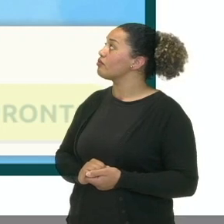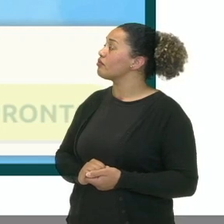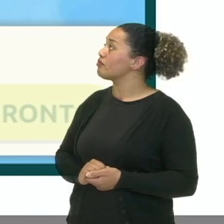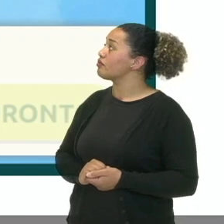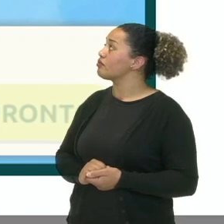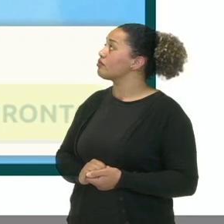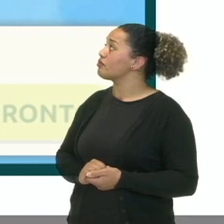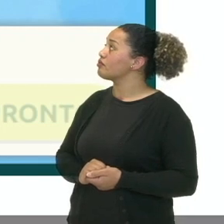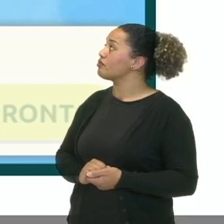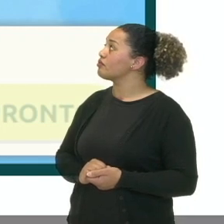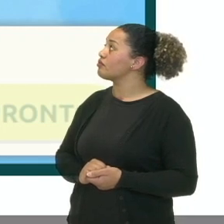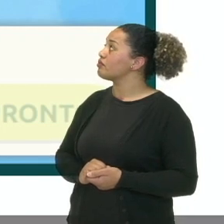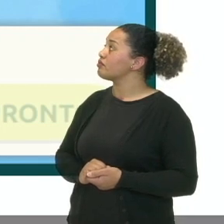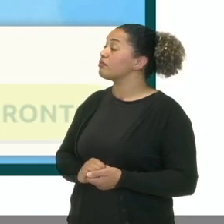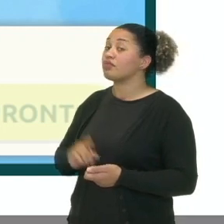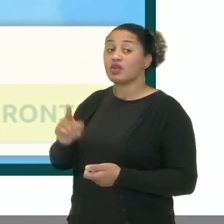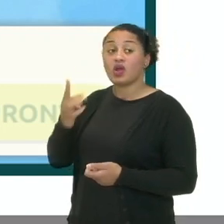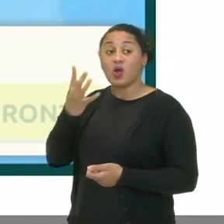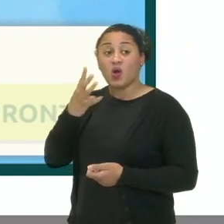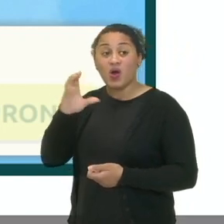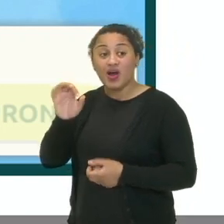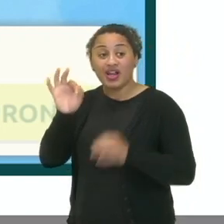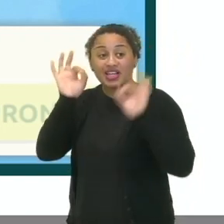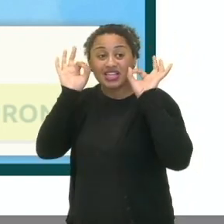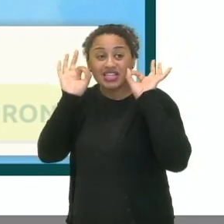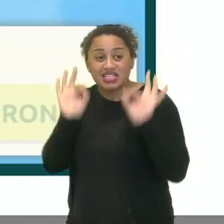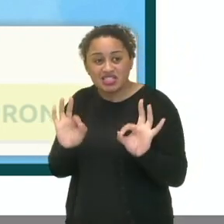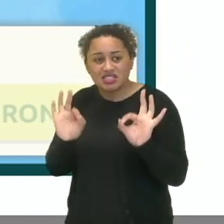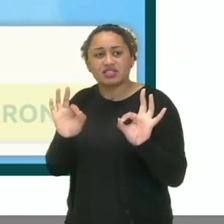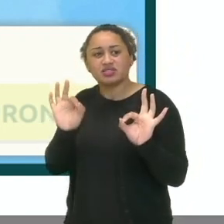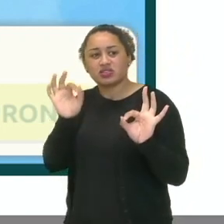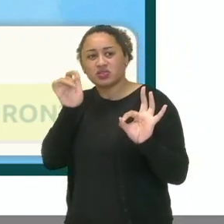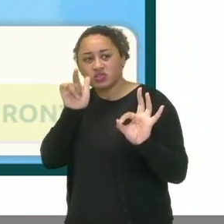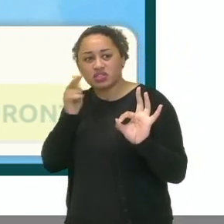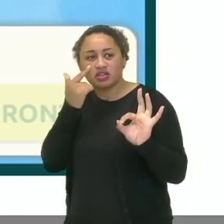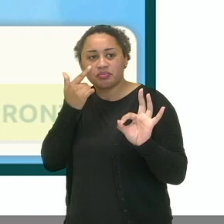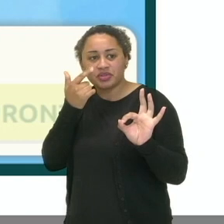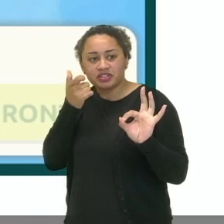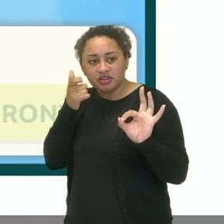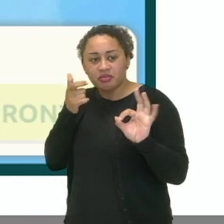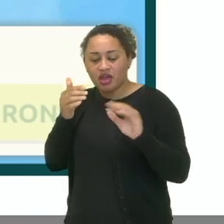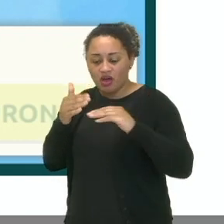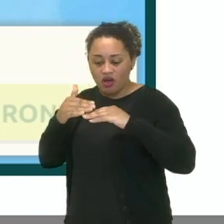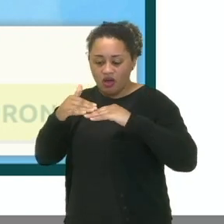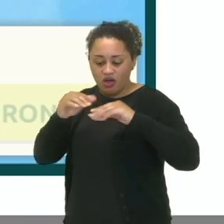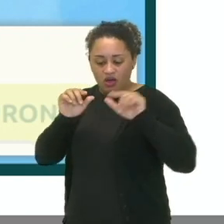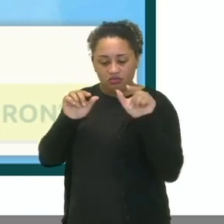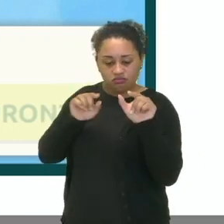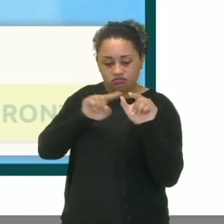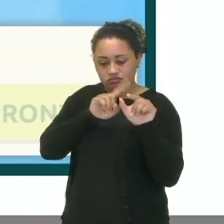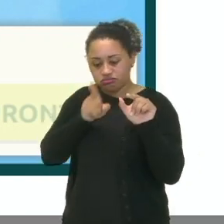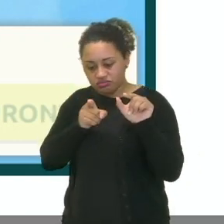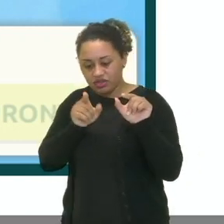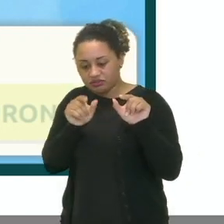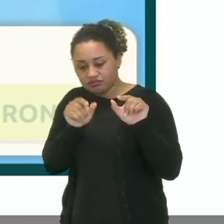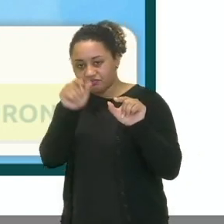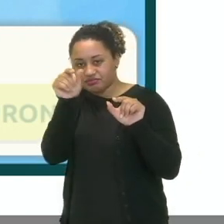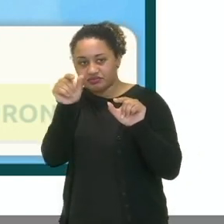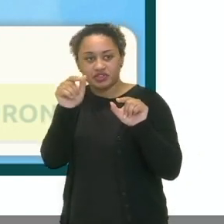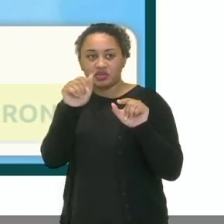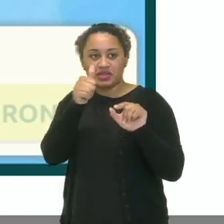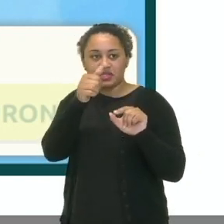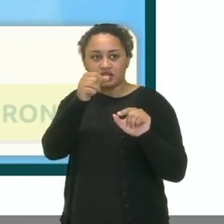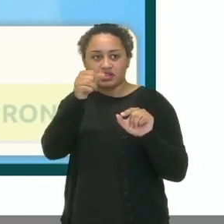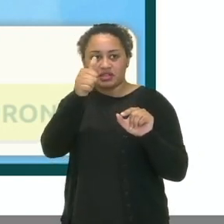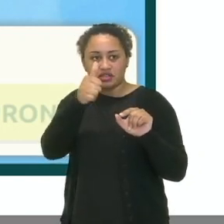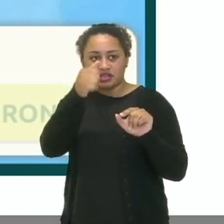Bateu exatamente aqui no 40, tá vendo que agora eu utilizei a referência de baixo, porque eu medi desse lado? Fica mais fácil, ele não é 140,